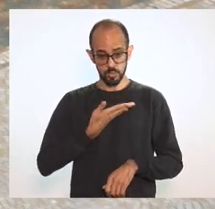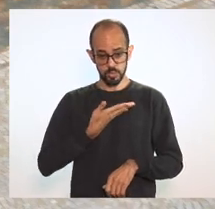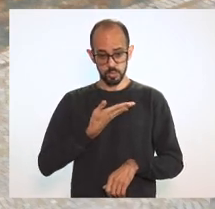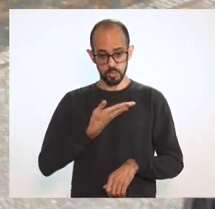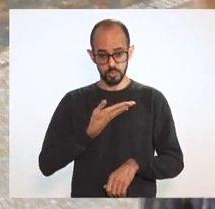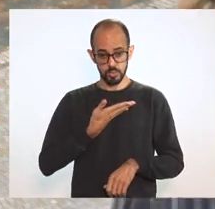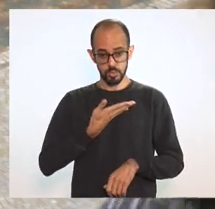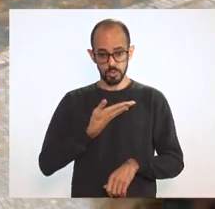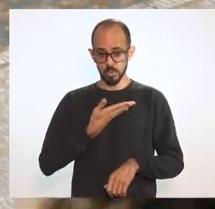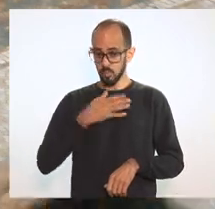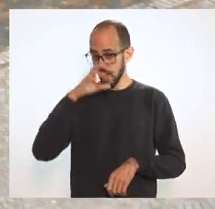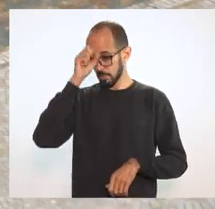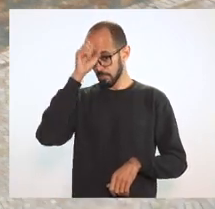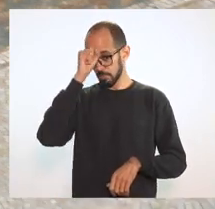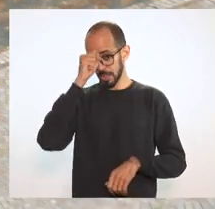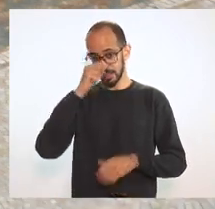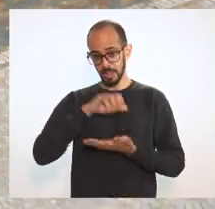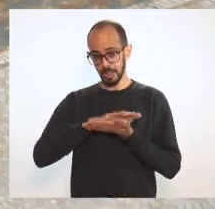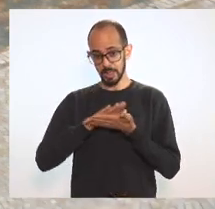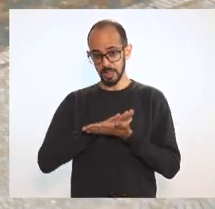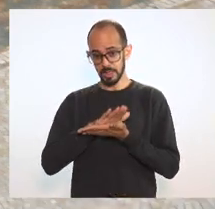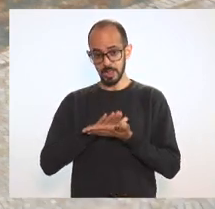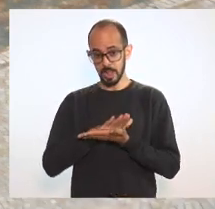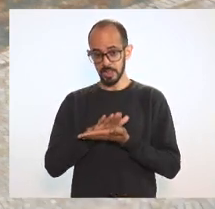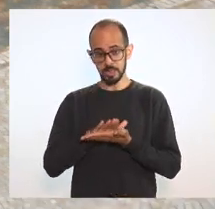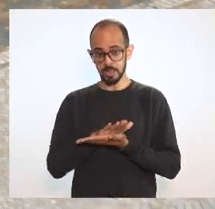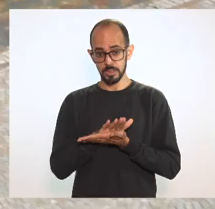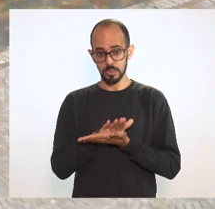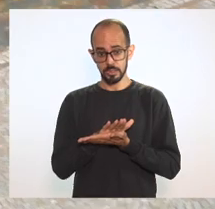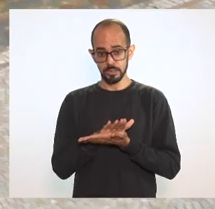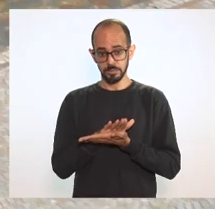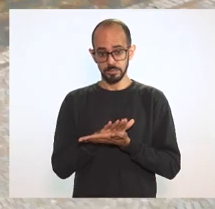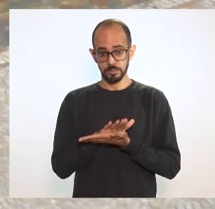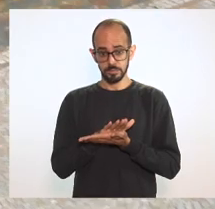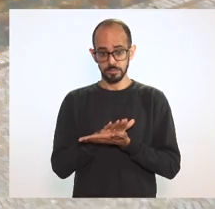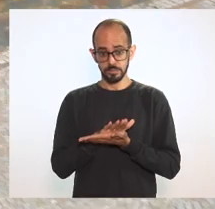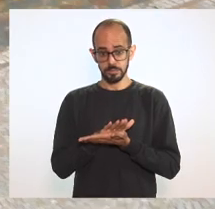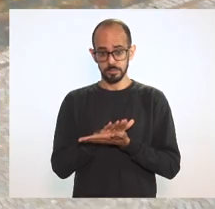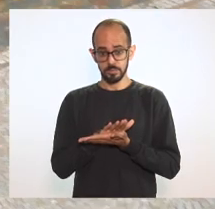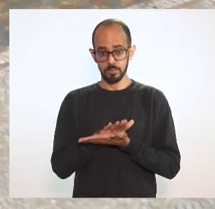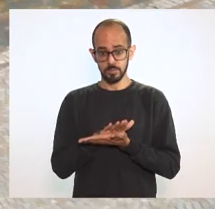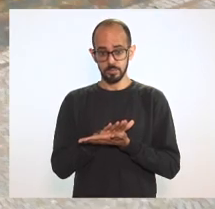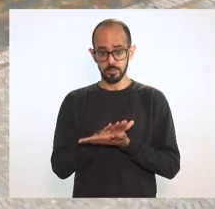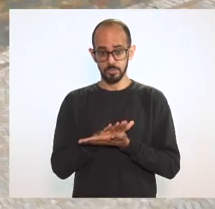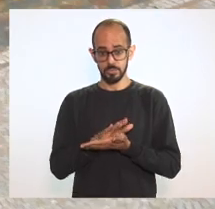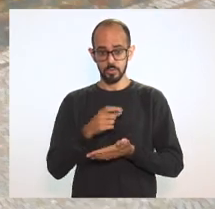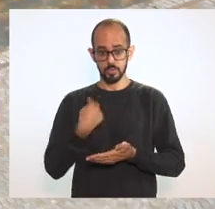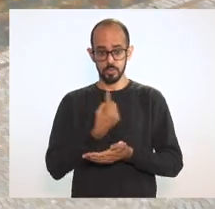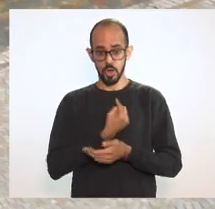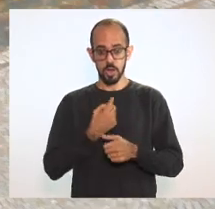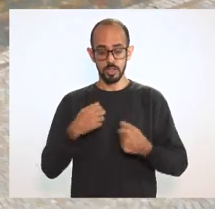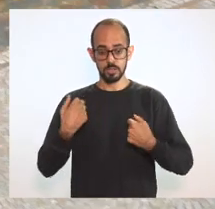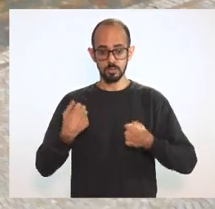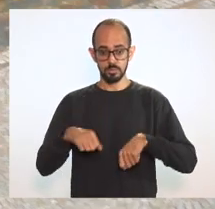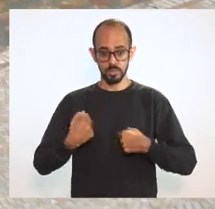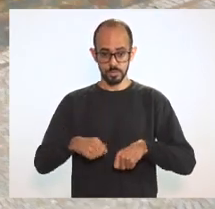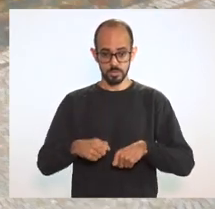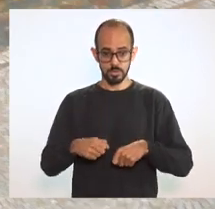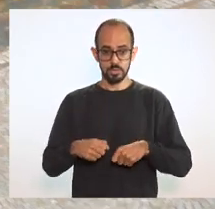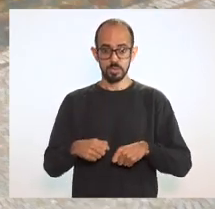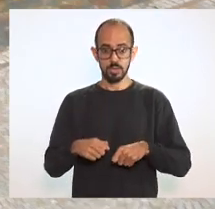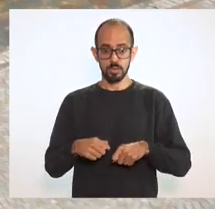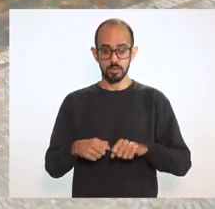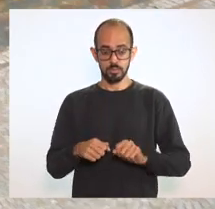não aprendem nada na aula remota, que estão em depressão. Nós temos que voltar às aulas presenciais, sim.